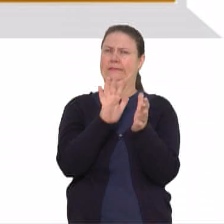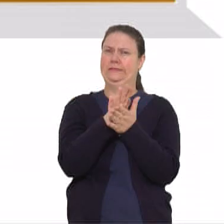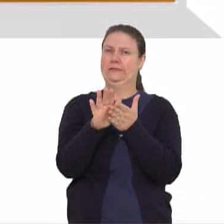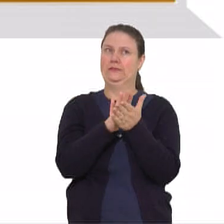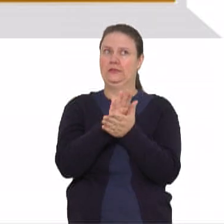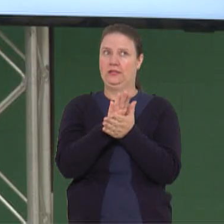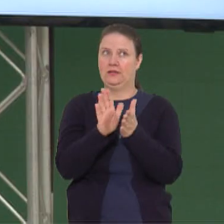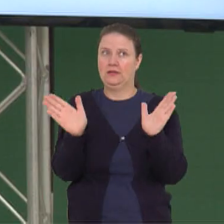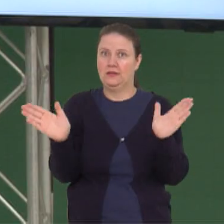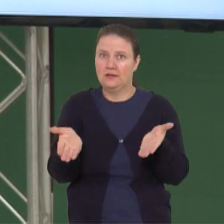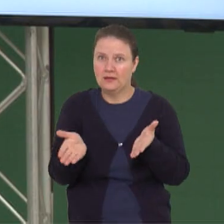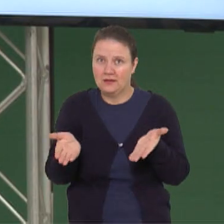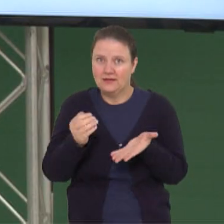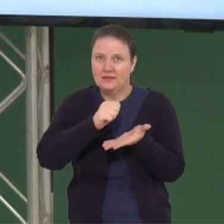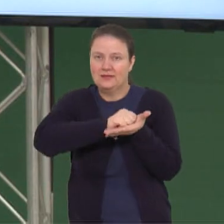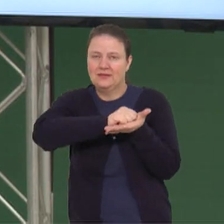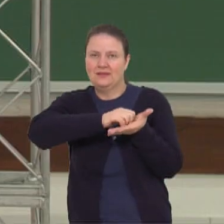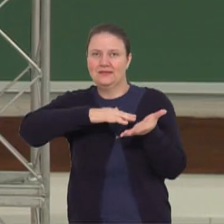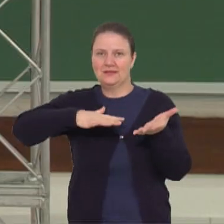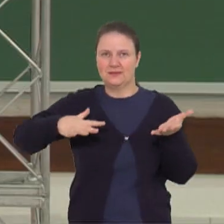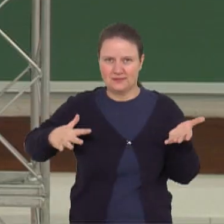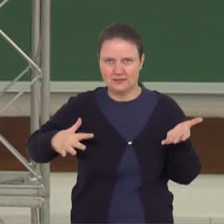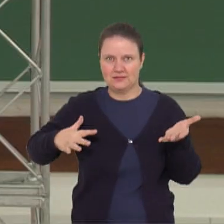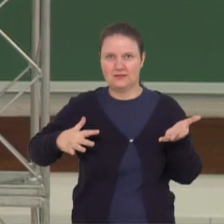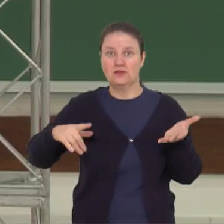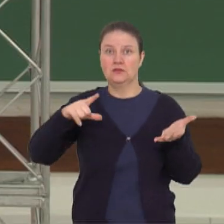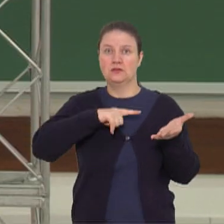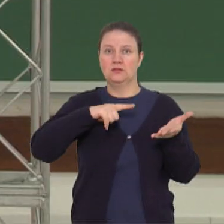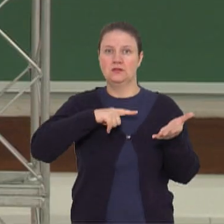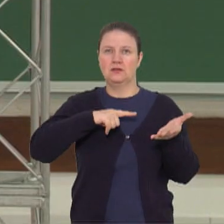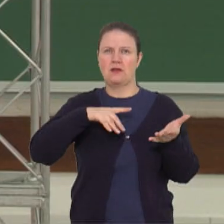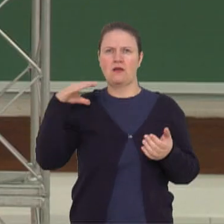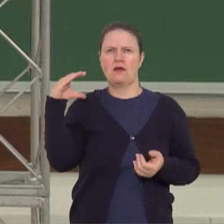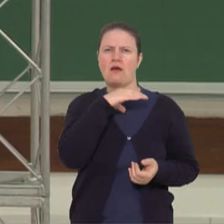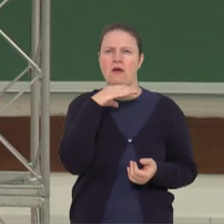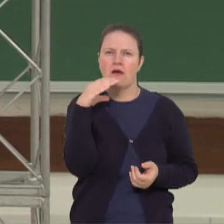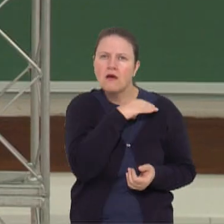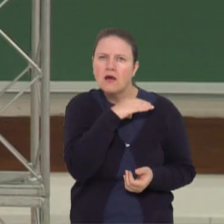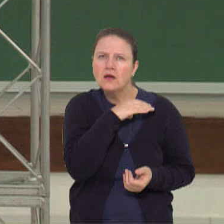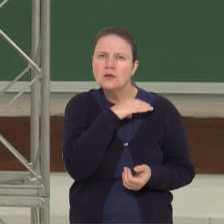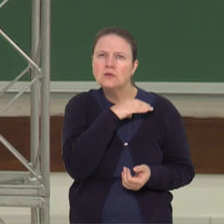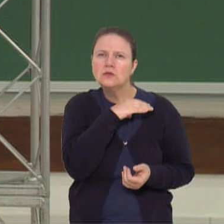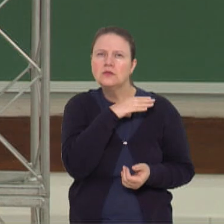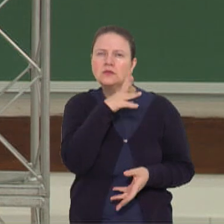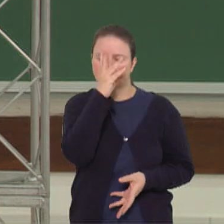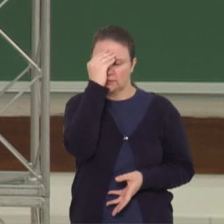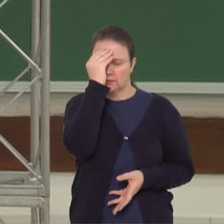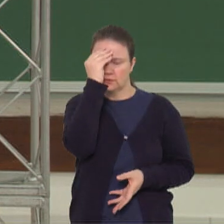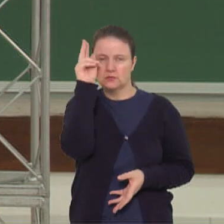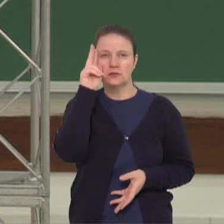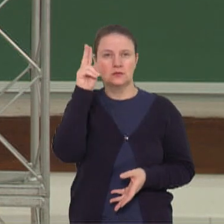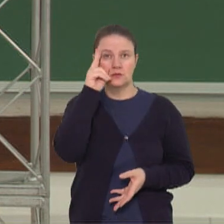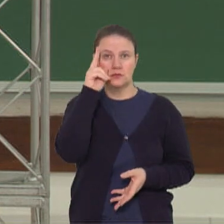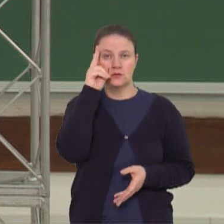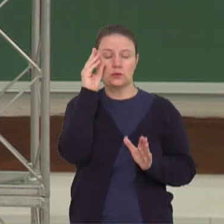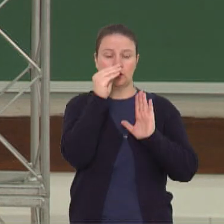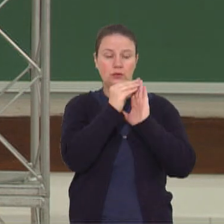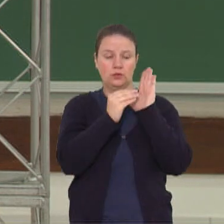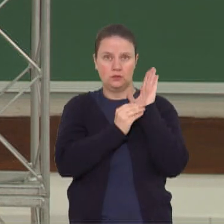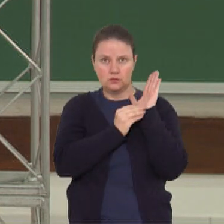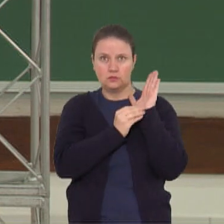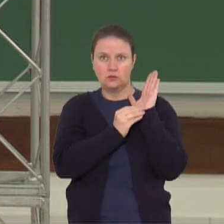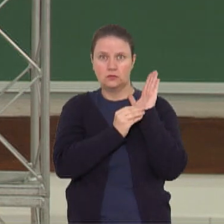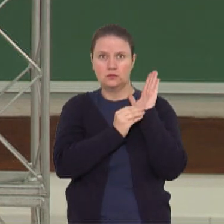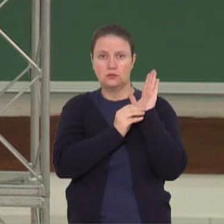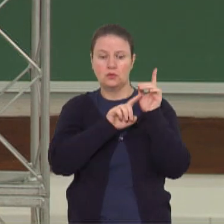vamos fazer esta atividade. Vocês têm 5 minutinhos para relembrar o assunto a partir dessa atividade, ou para